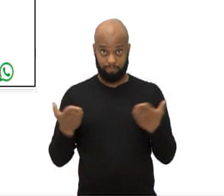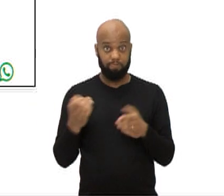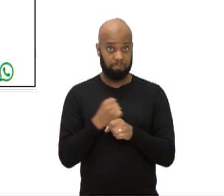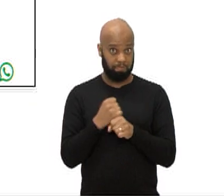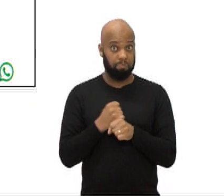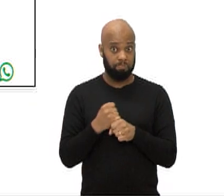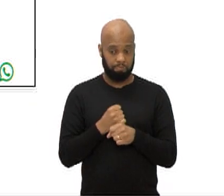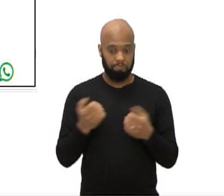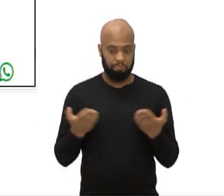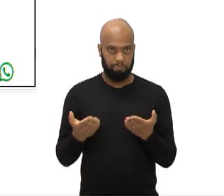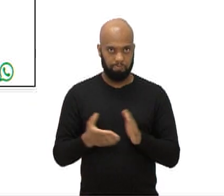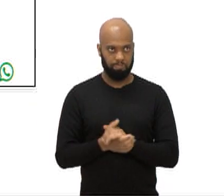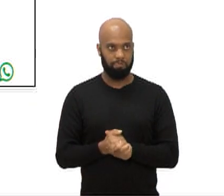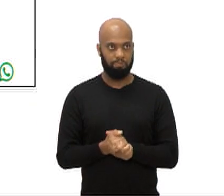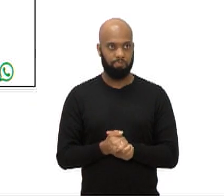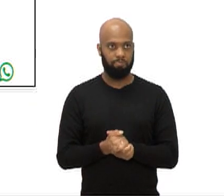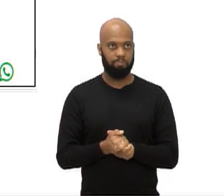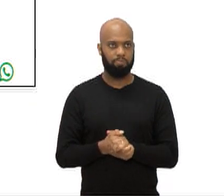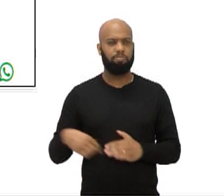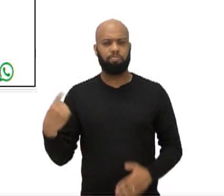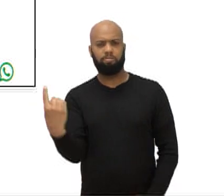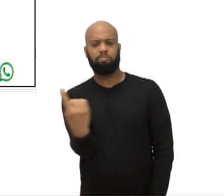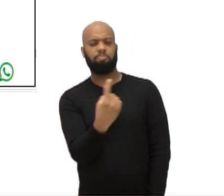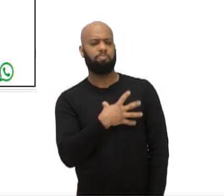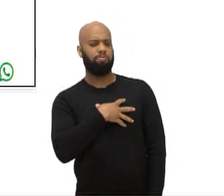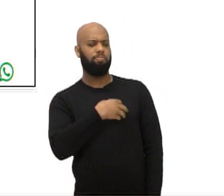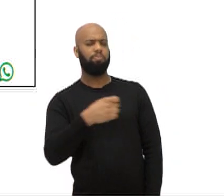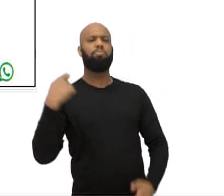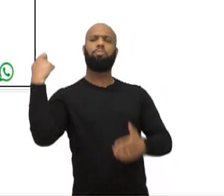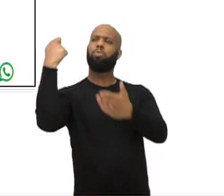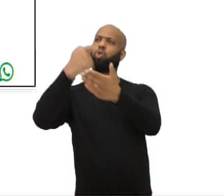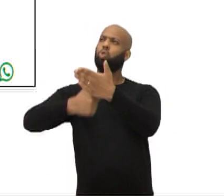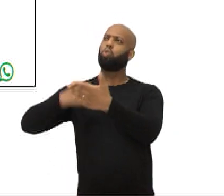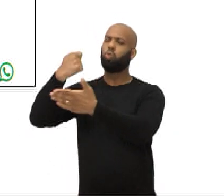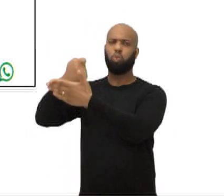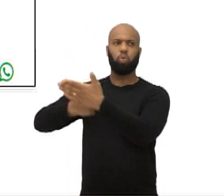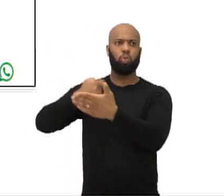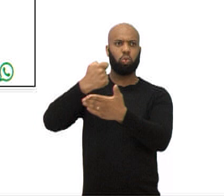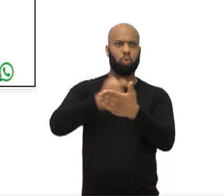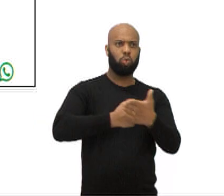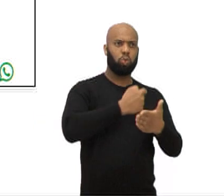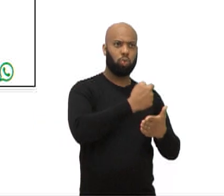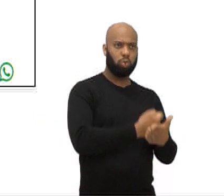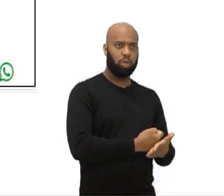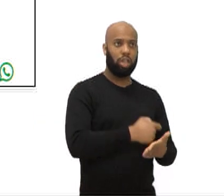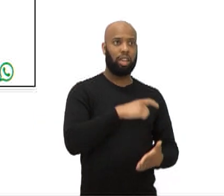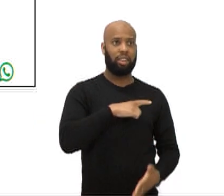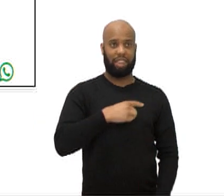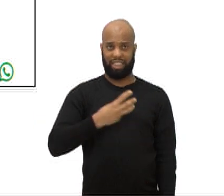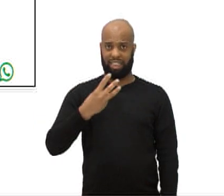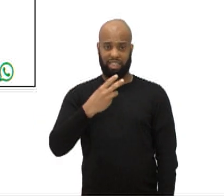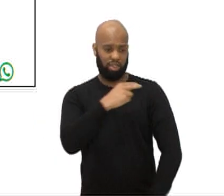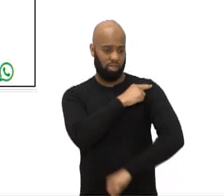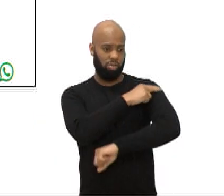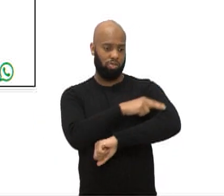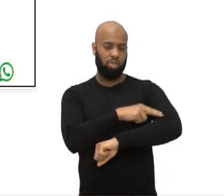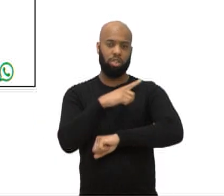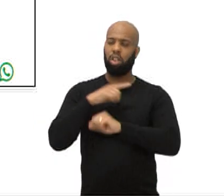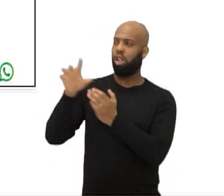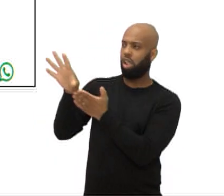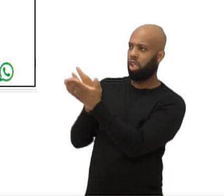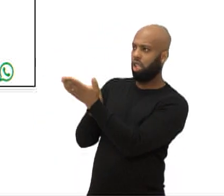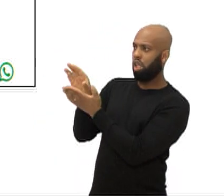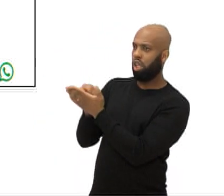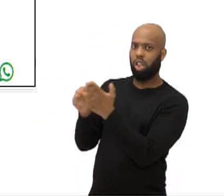desse ano. Somos filhos da luta. Remo lança terceiro uniforme inspirado na revolta